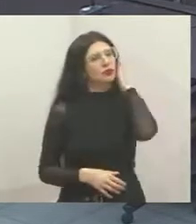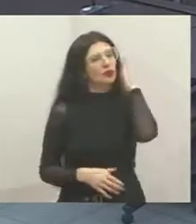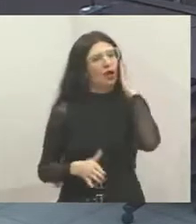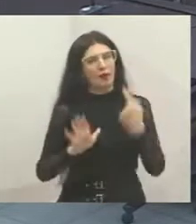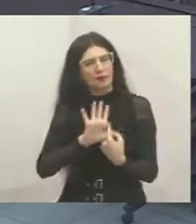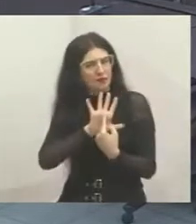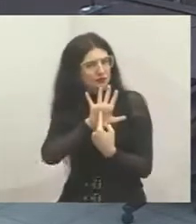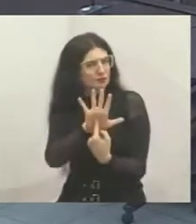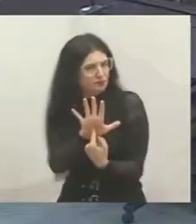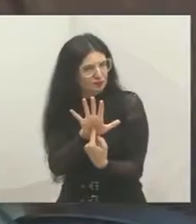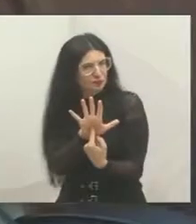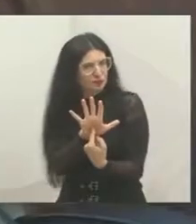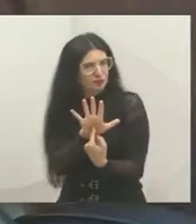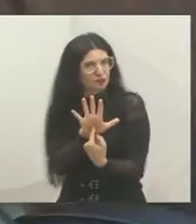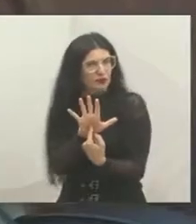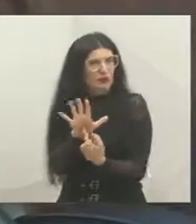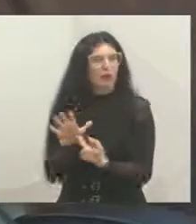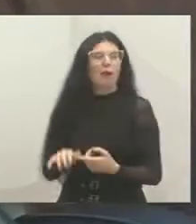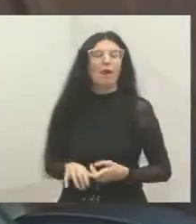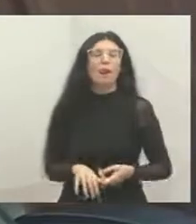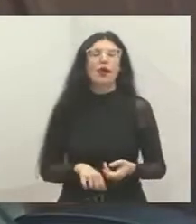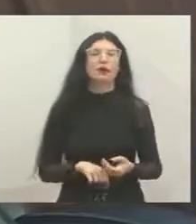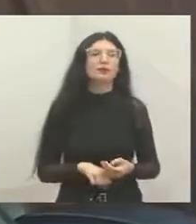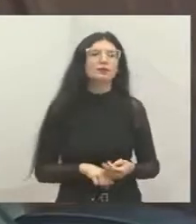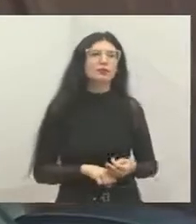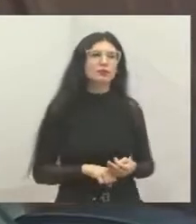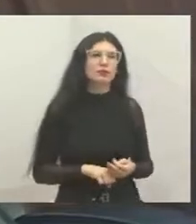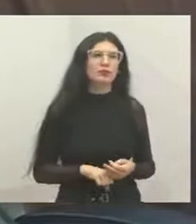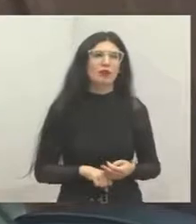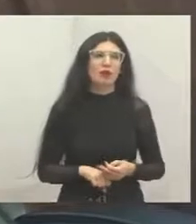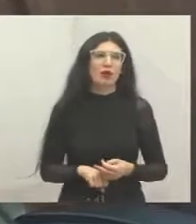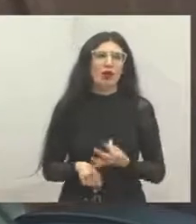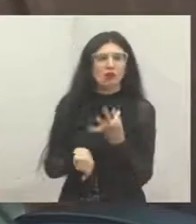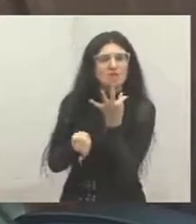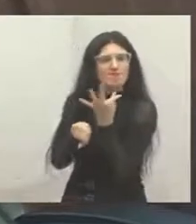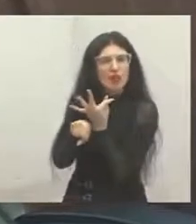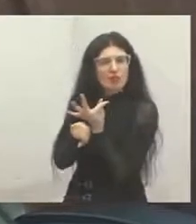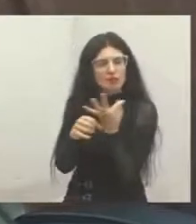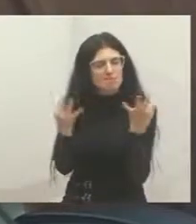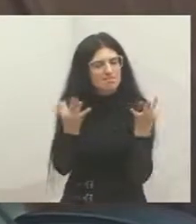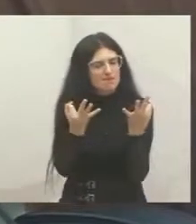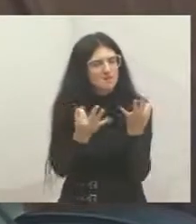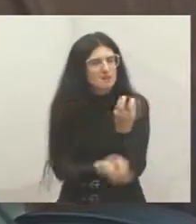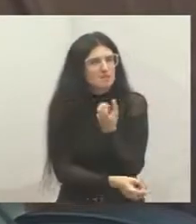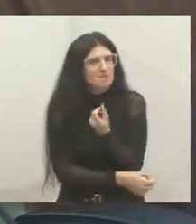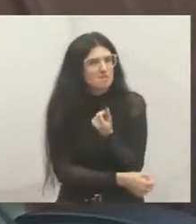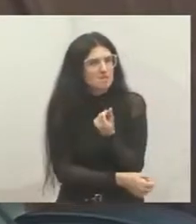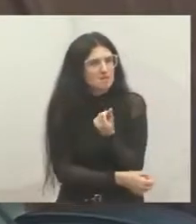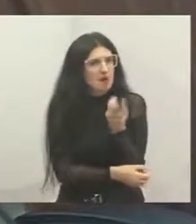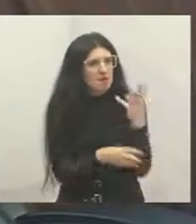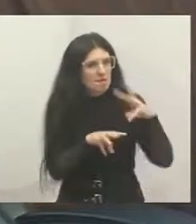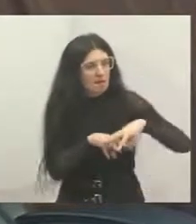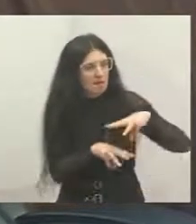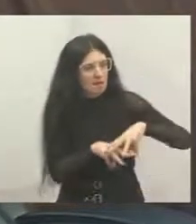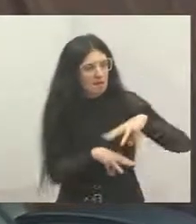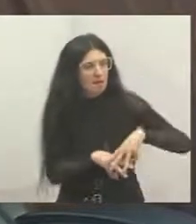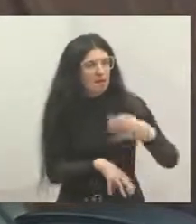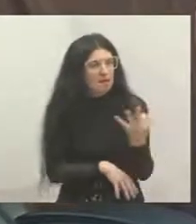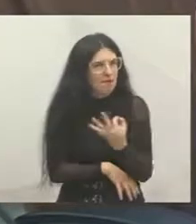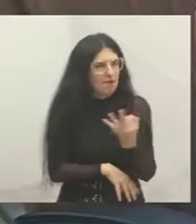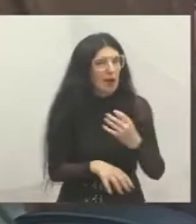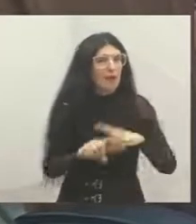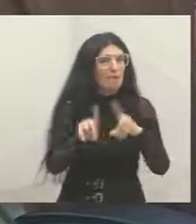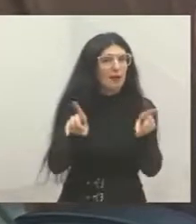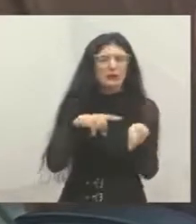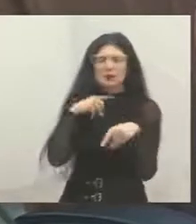ela é bem técnica, bem exatas mesmo, mas não deixa da gente tirar algumas